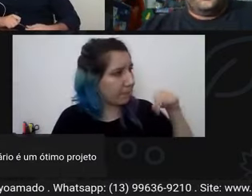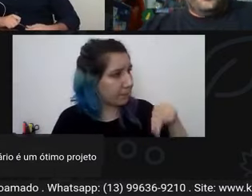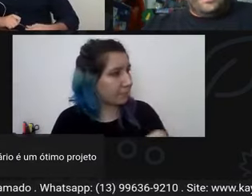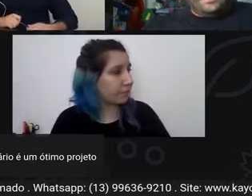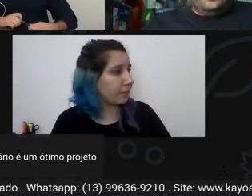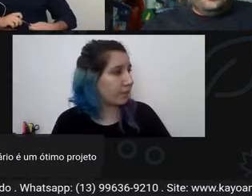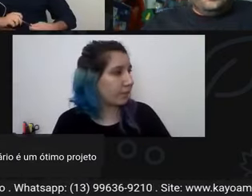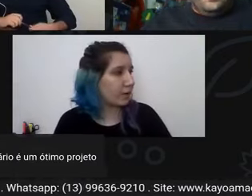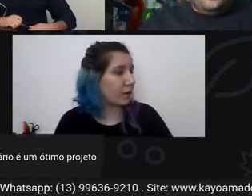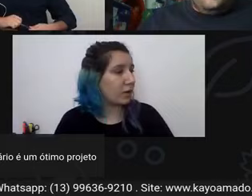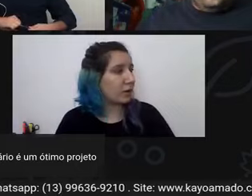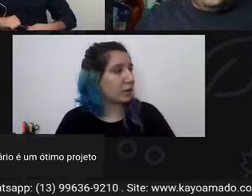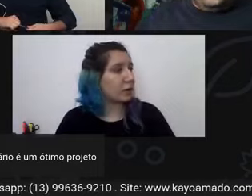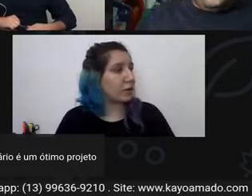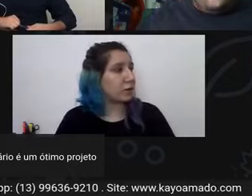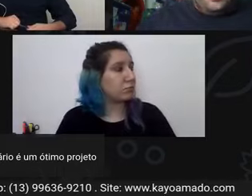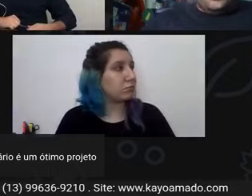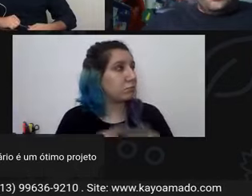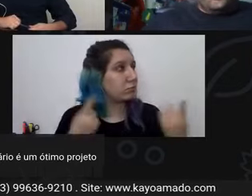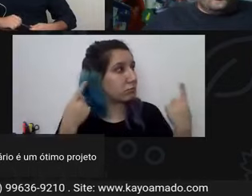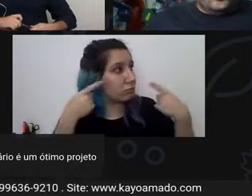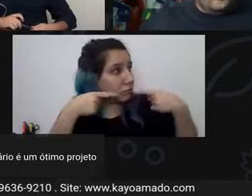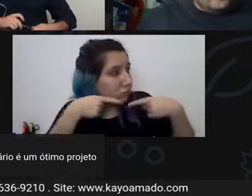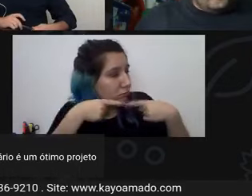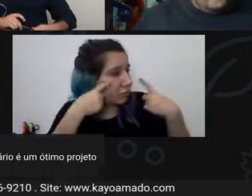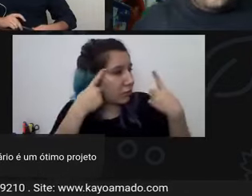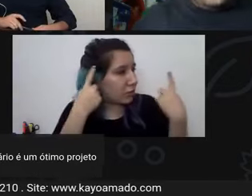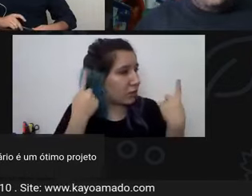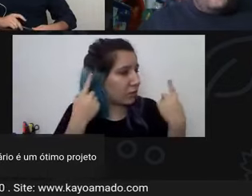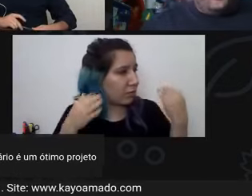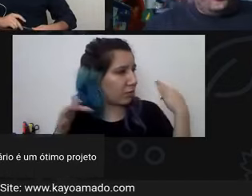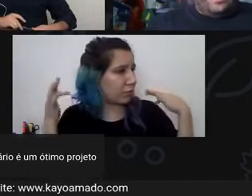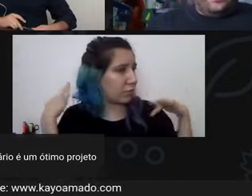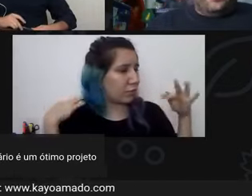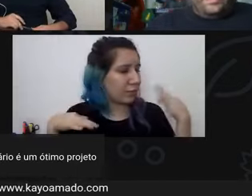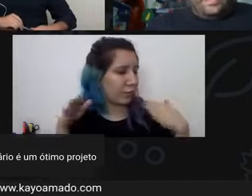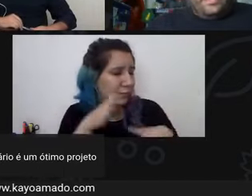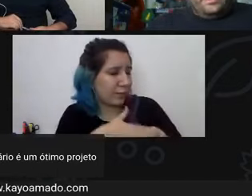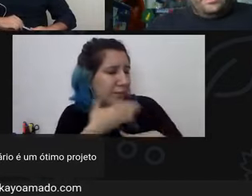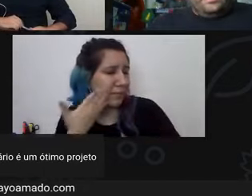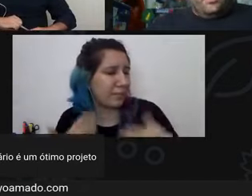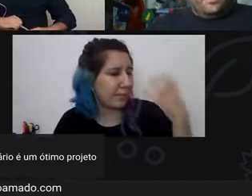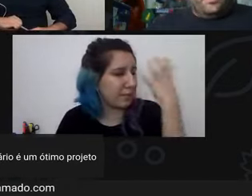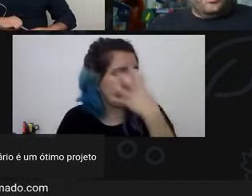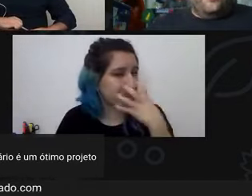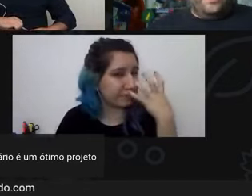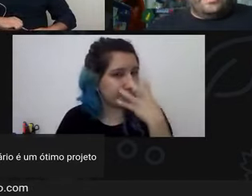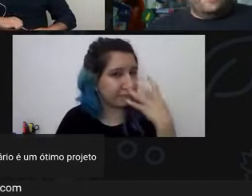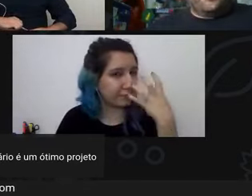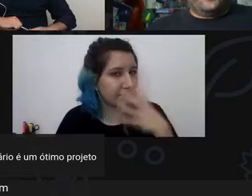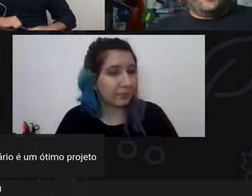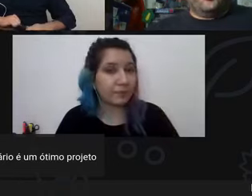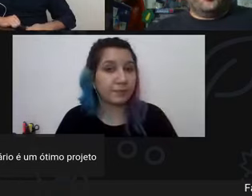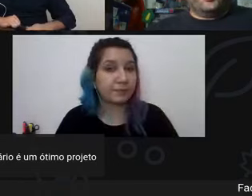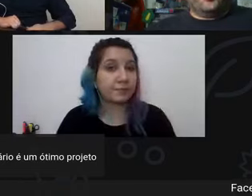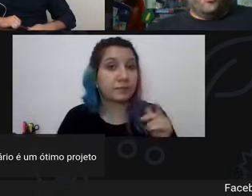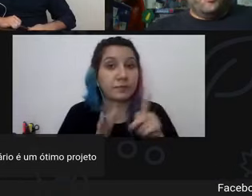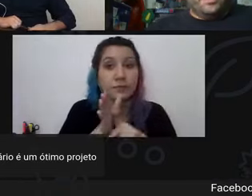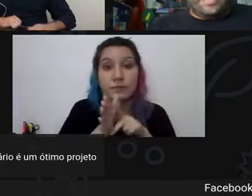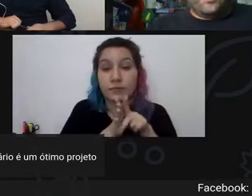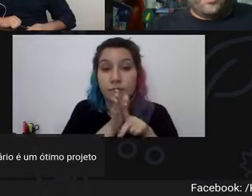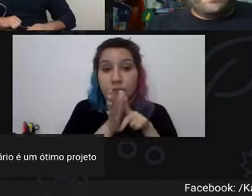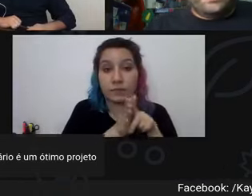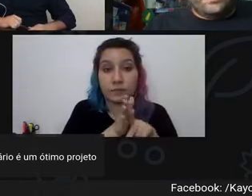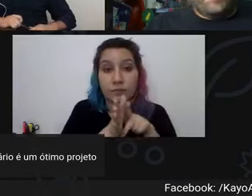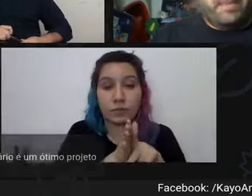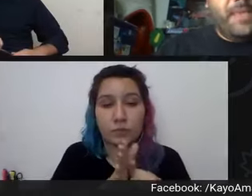das atividades da segmentação do turismo que eu sou mais apaixonado, né? Então, inclusive, esse projeto de turismo